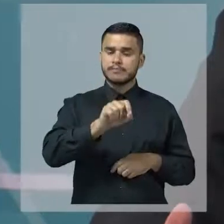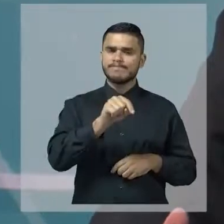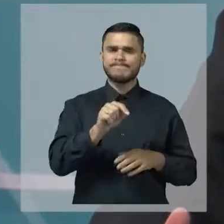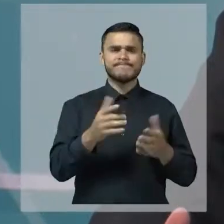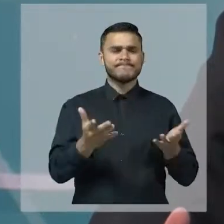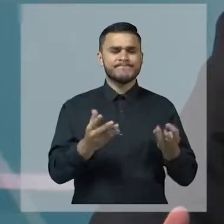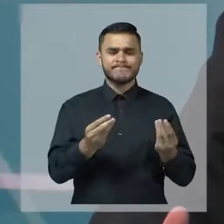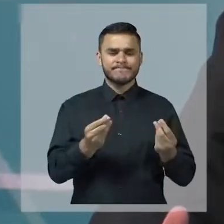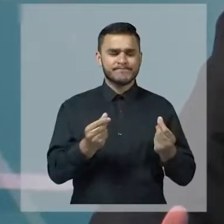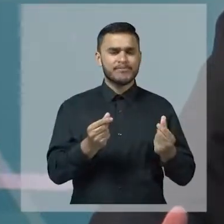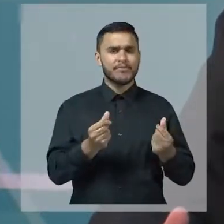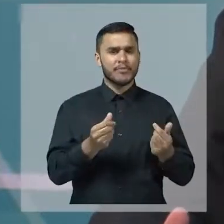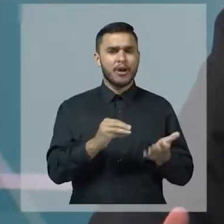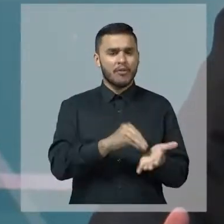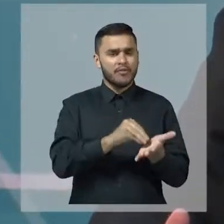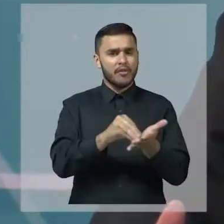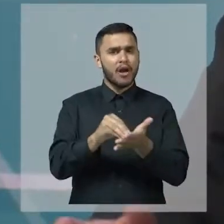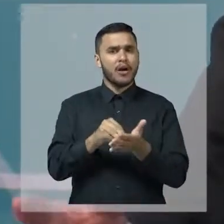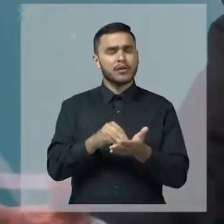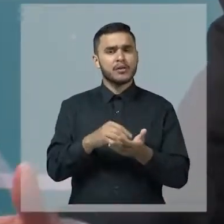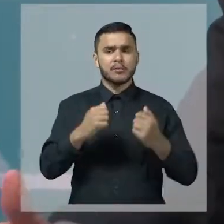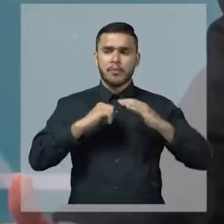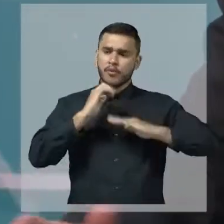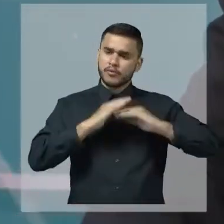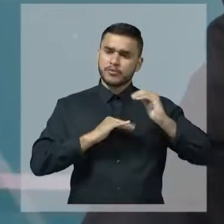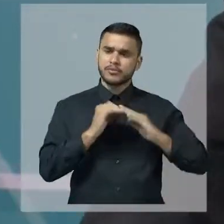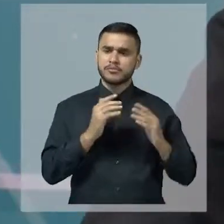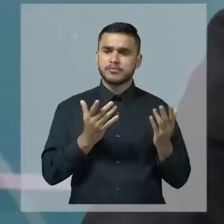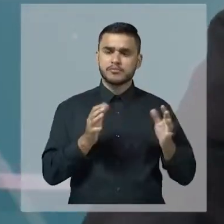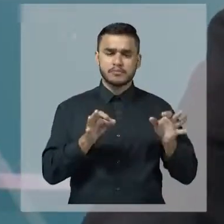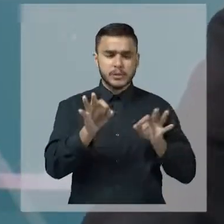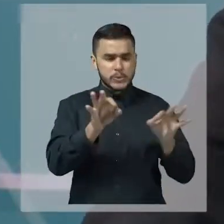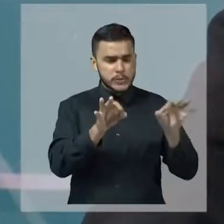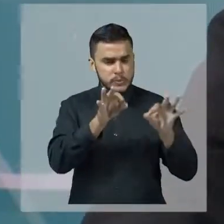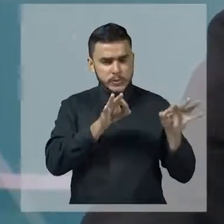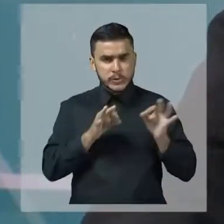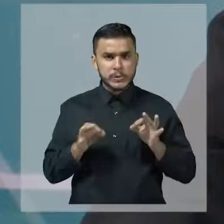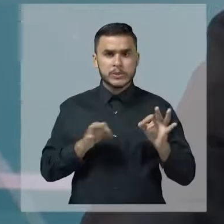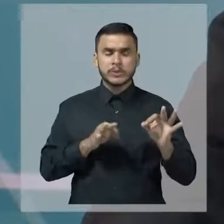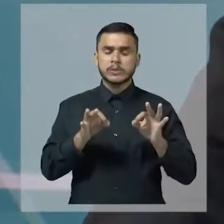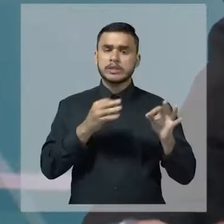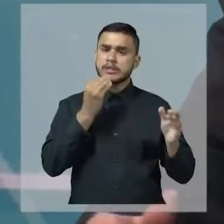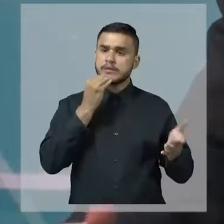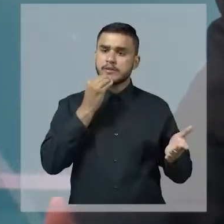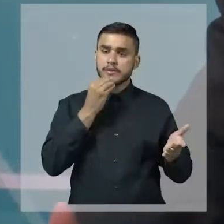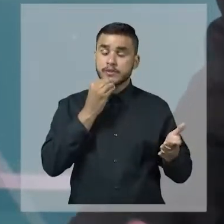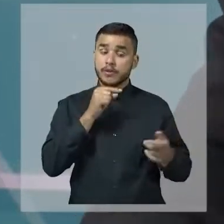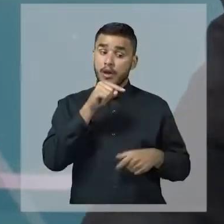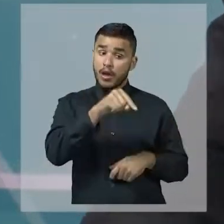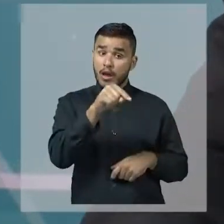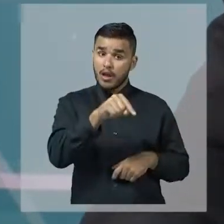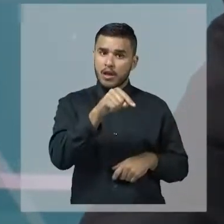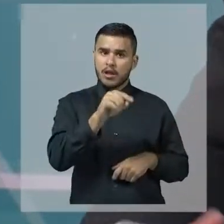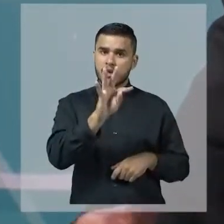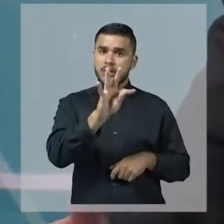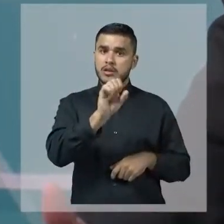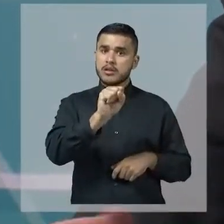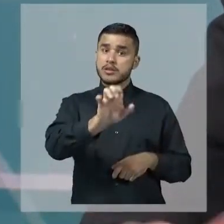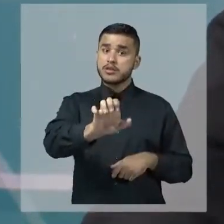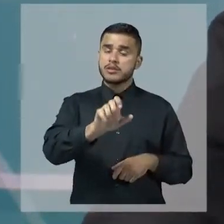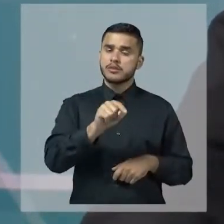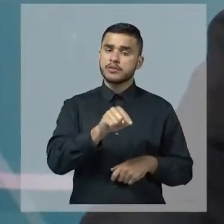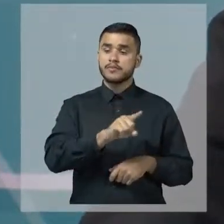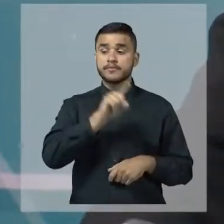muito deficitária. Já no Supremo é diferente, nos tribunais,